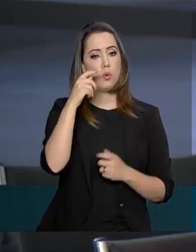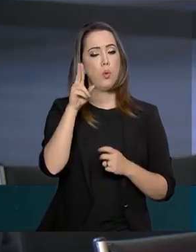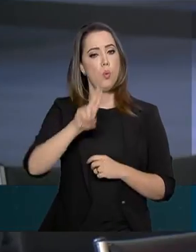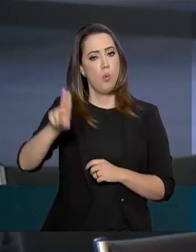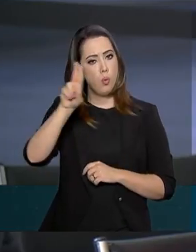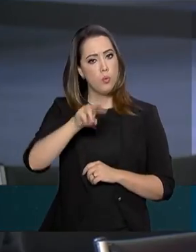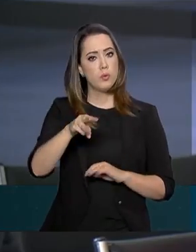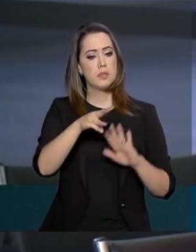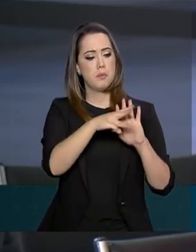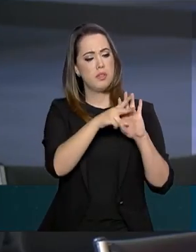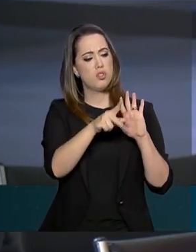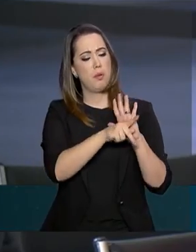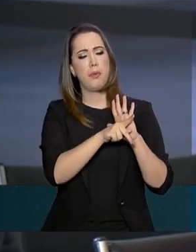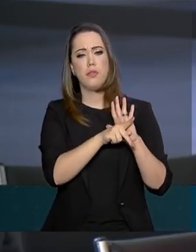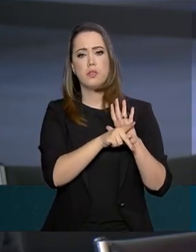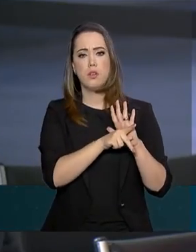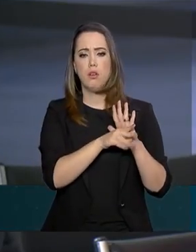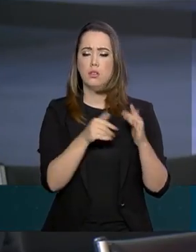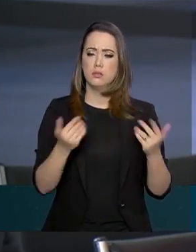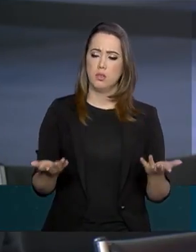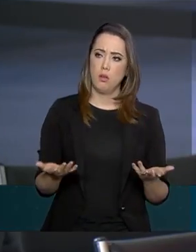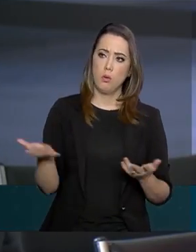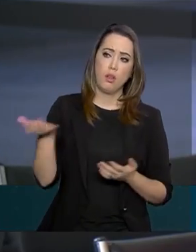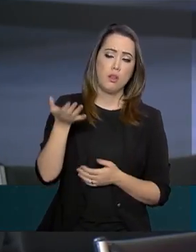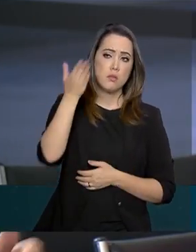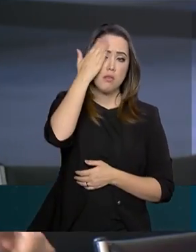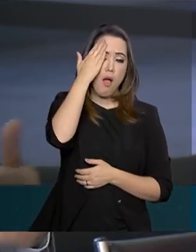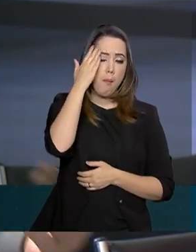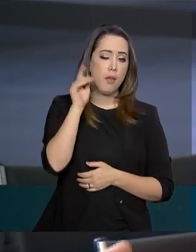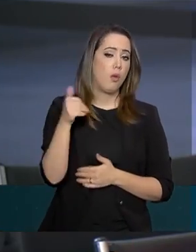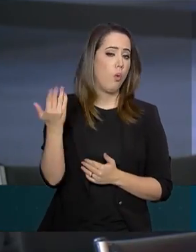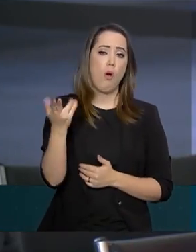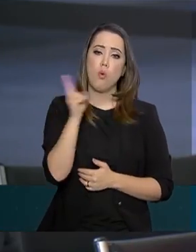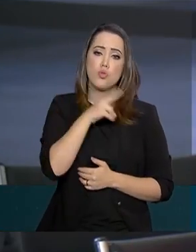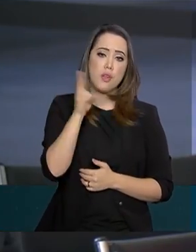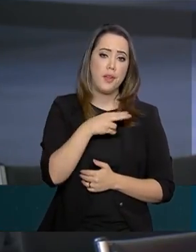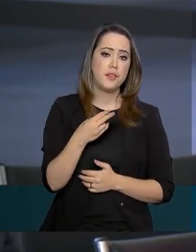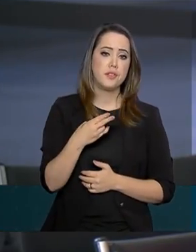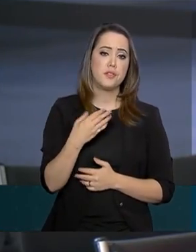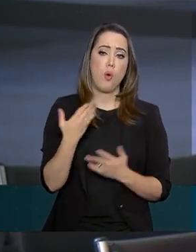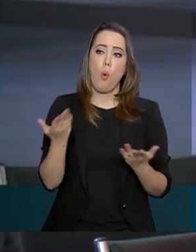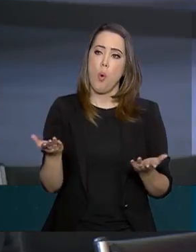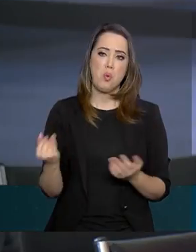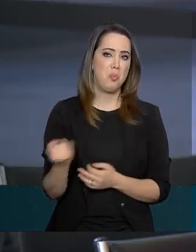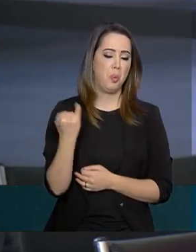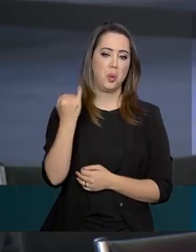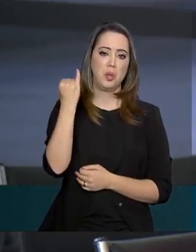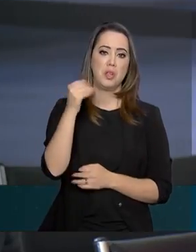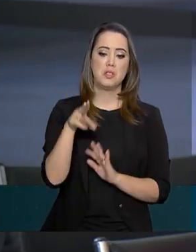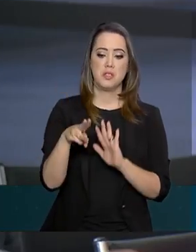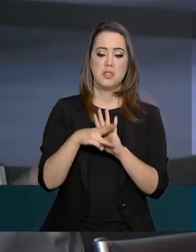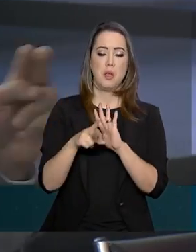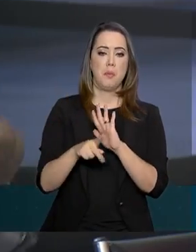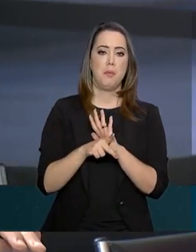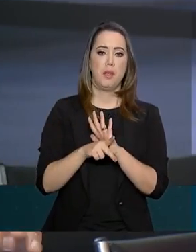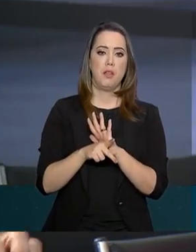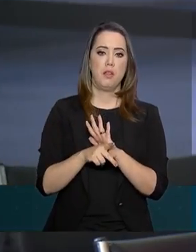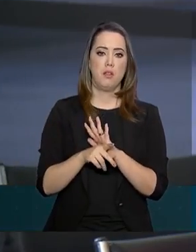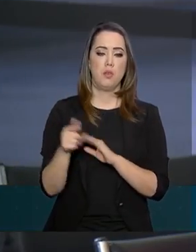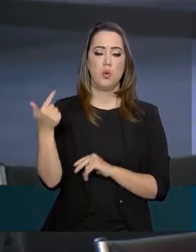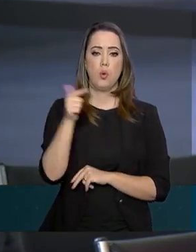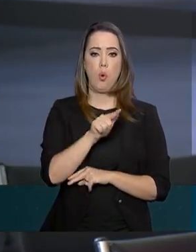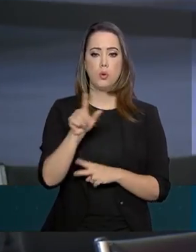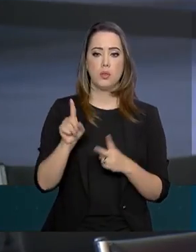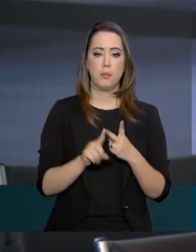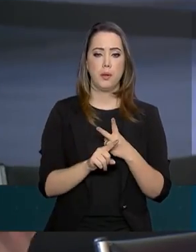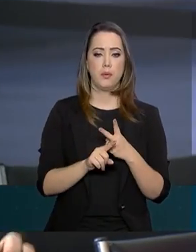provisórias então eu que diante disso eu queria saber é qual é a urgência ea relevância da smp&b e uma outra pergunta